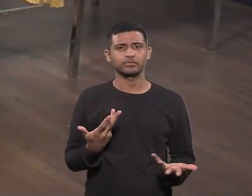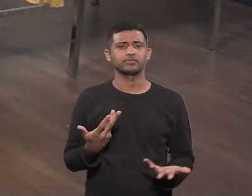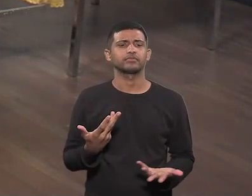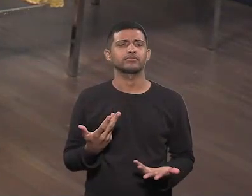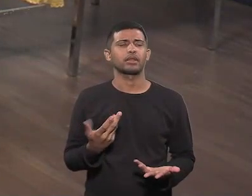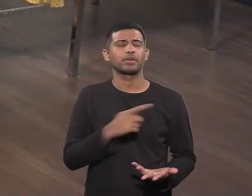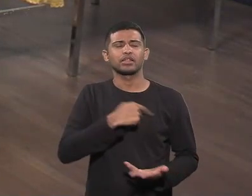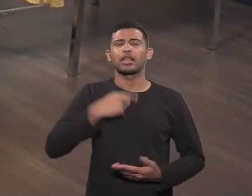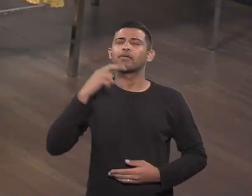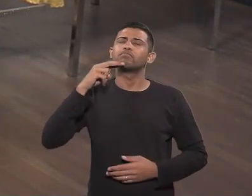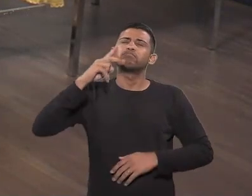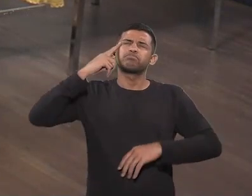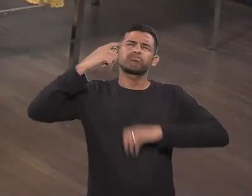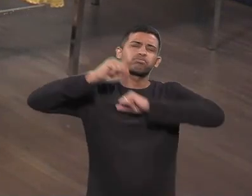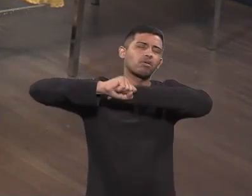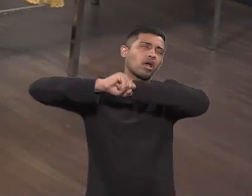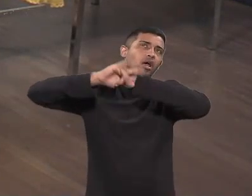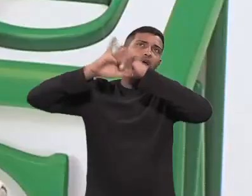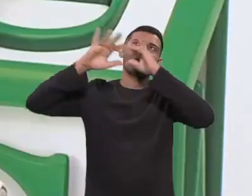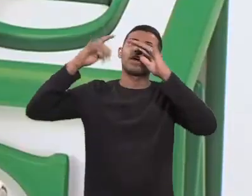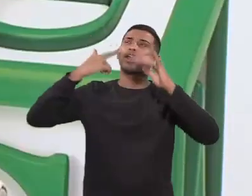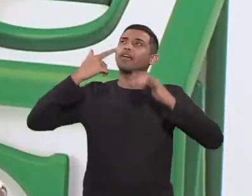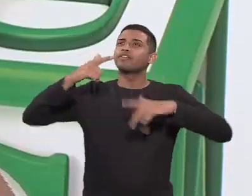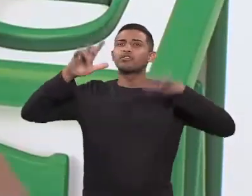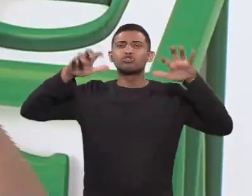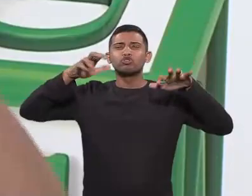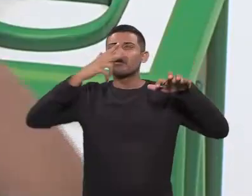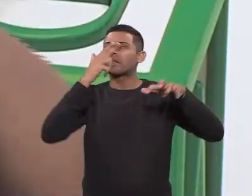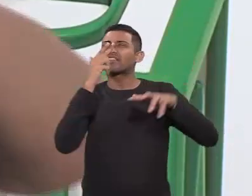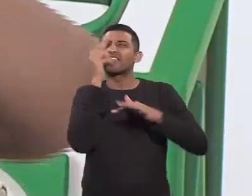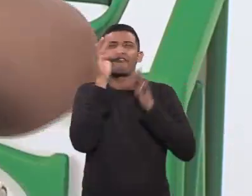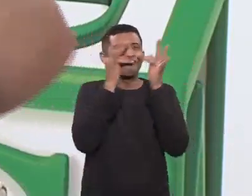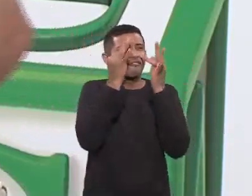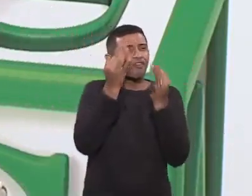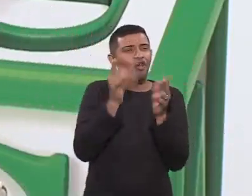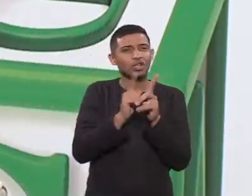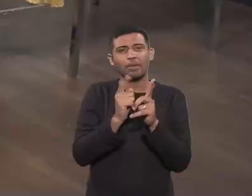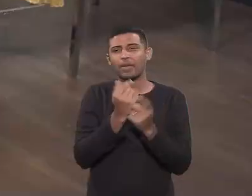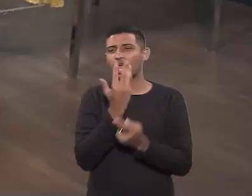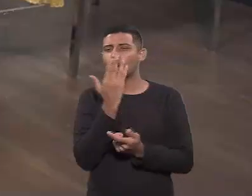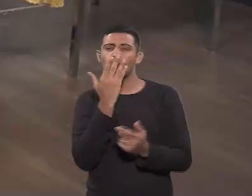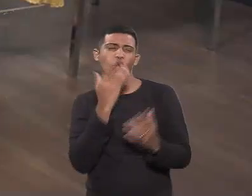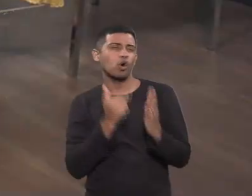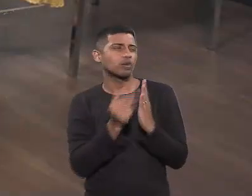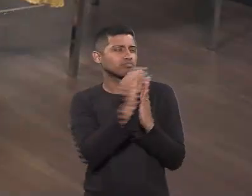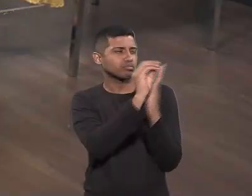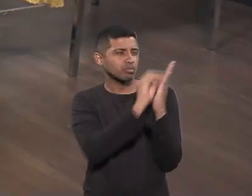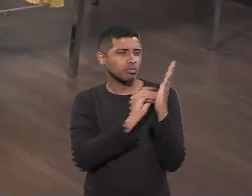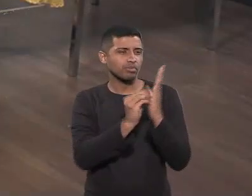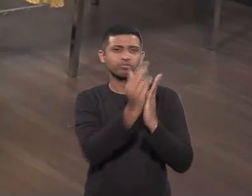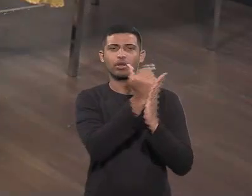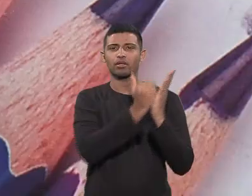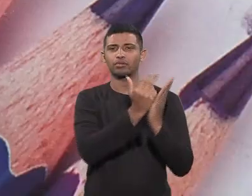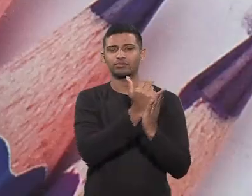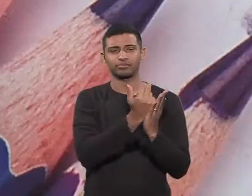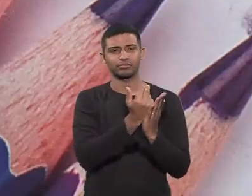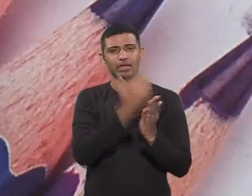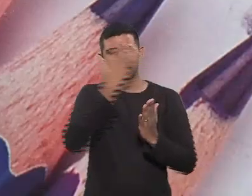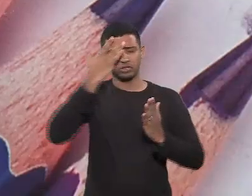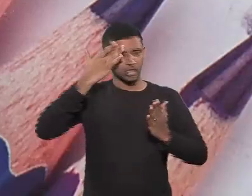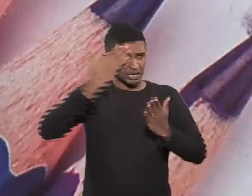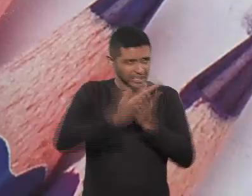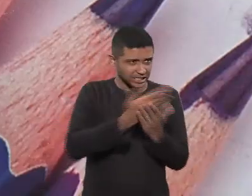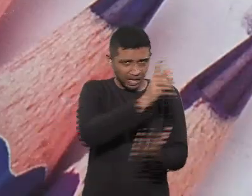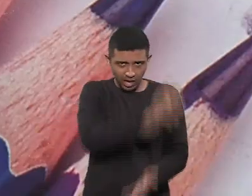ela vislumbrava, né? Das chuvas de flores e das próprias cores que ele coloca. E ninguém acredita que